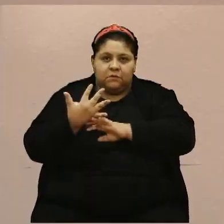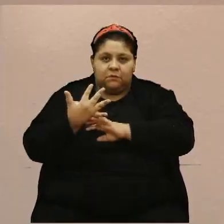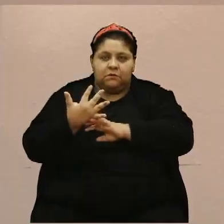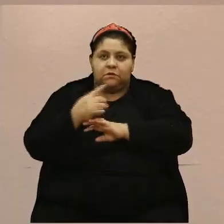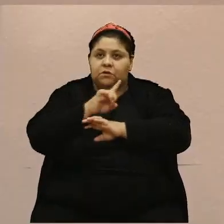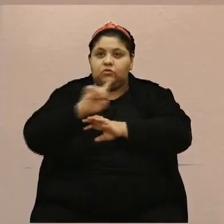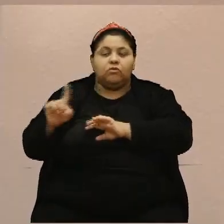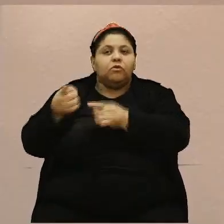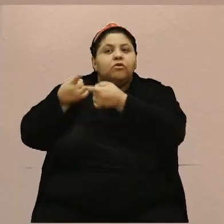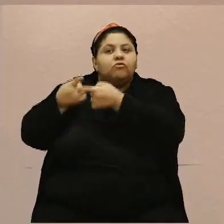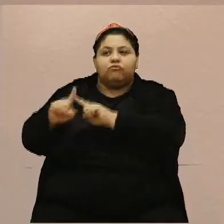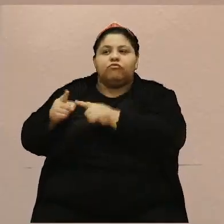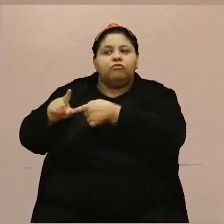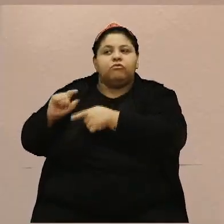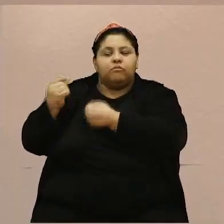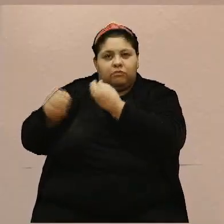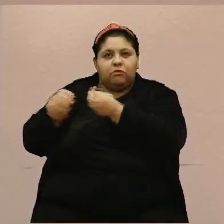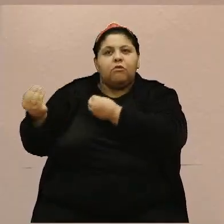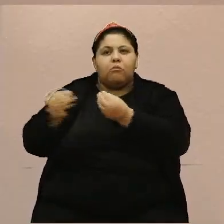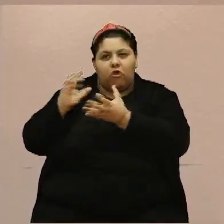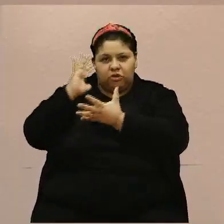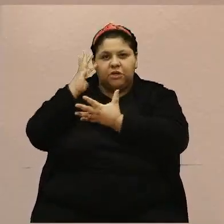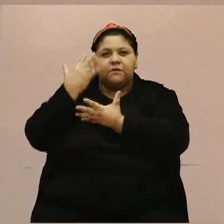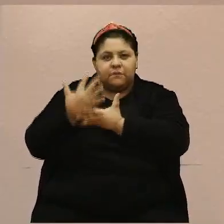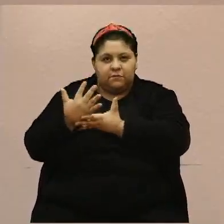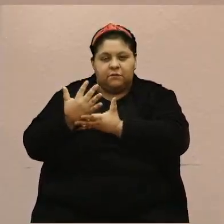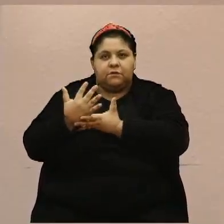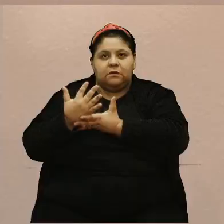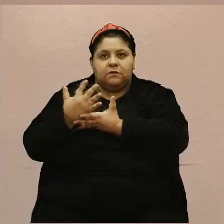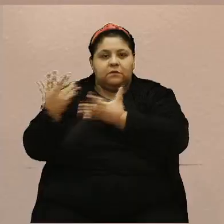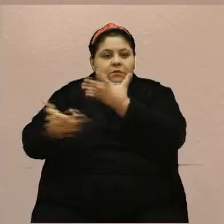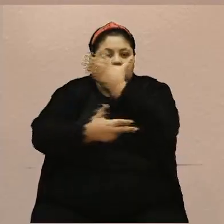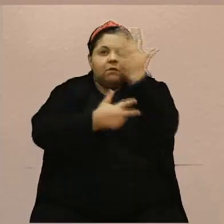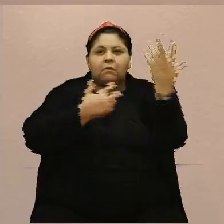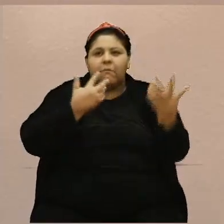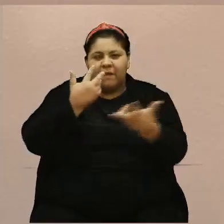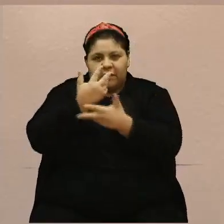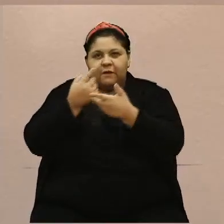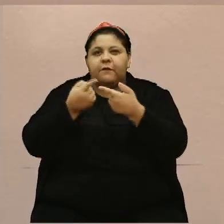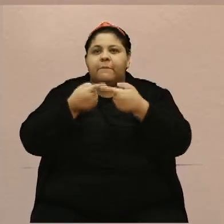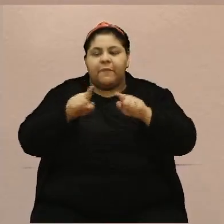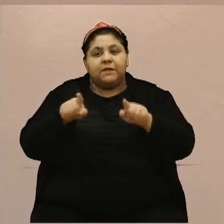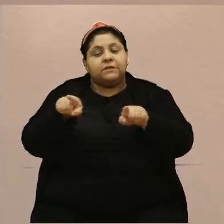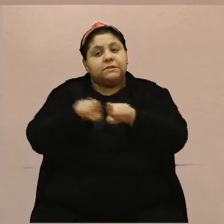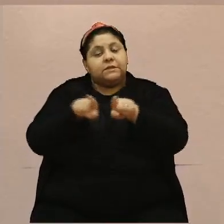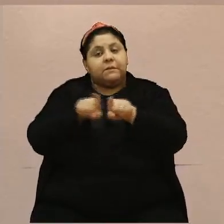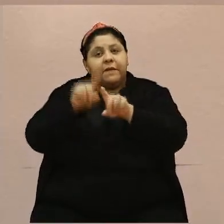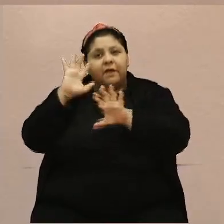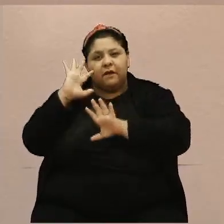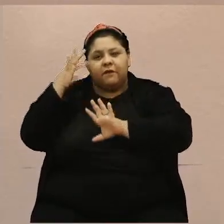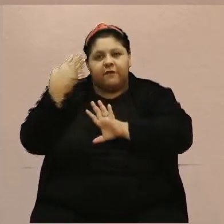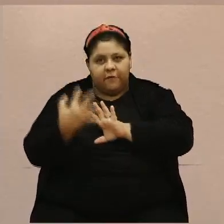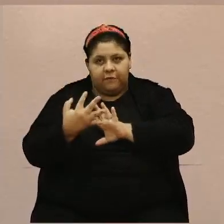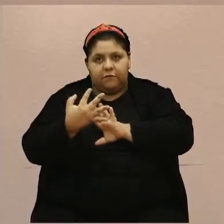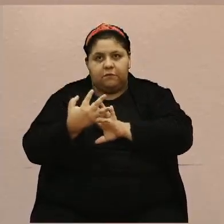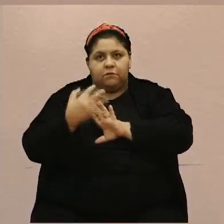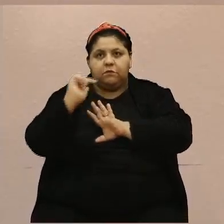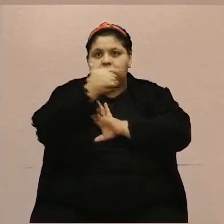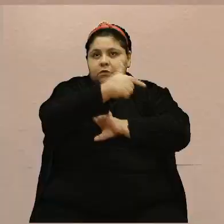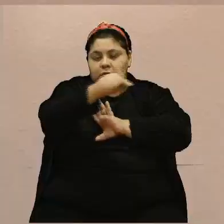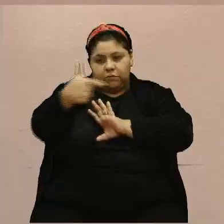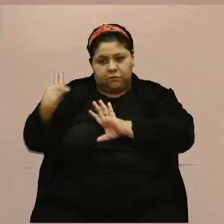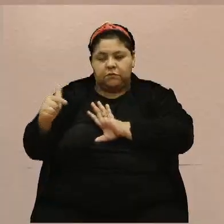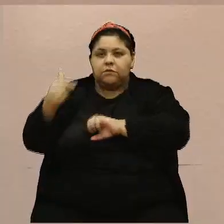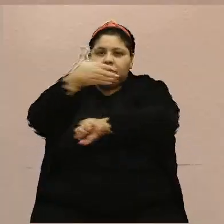estou criticando essa situação. Ele pode acontecer aquela poda para acontecer um evento, mas ela também tem que acontecer nas